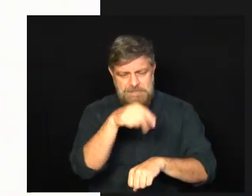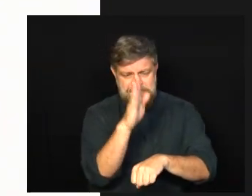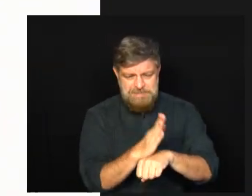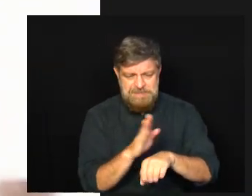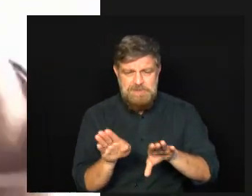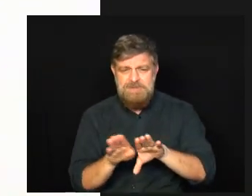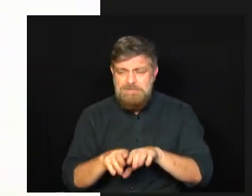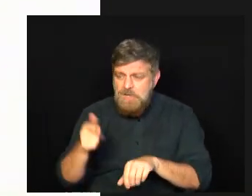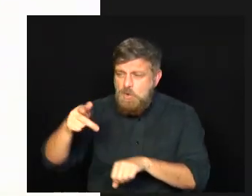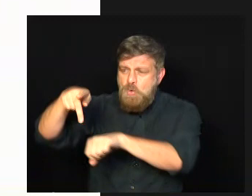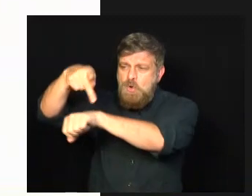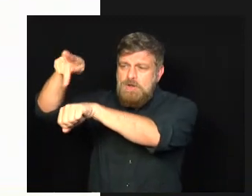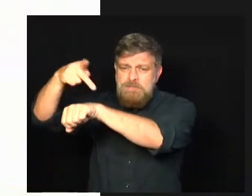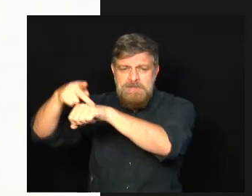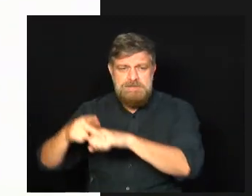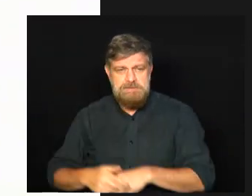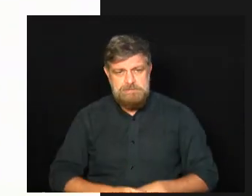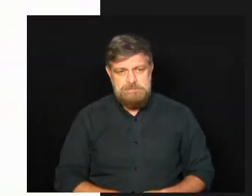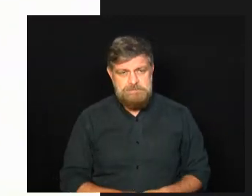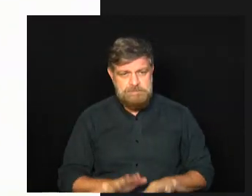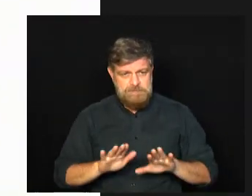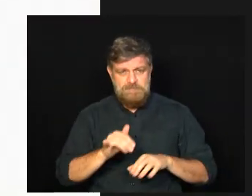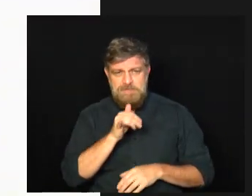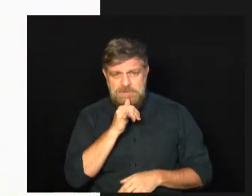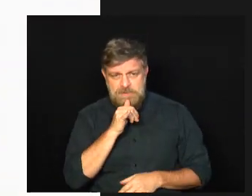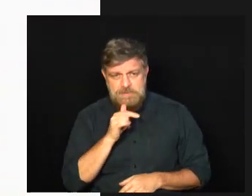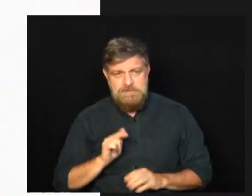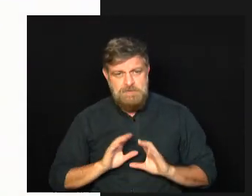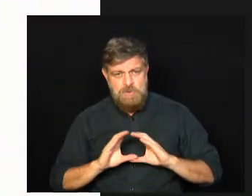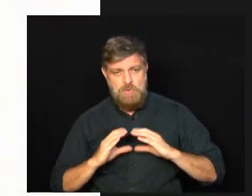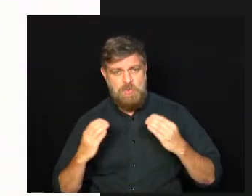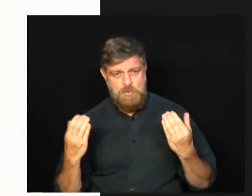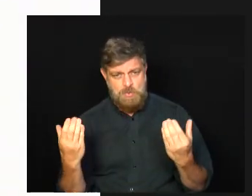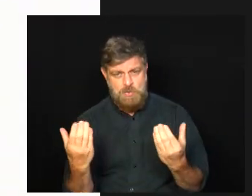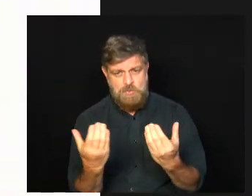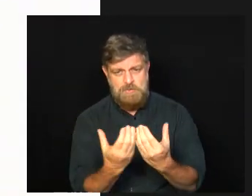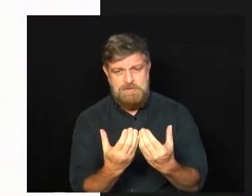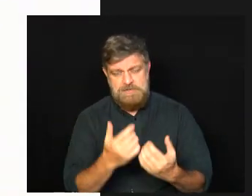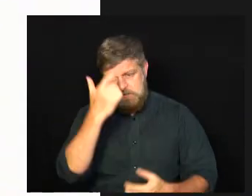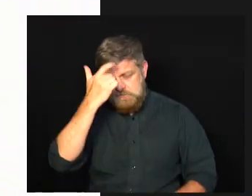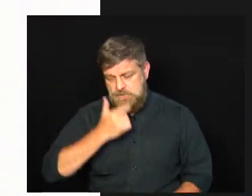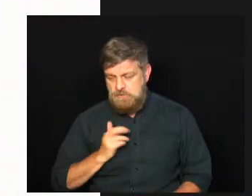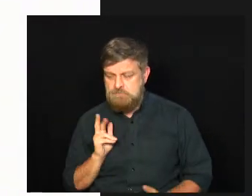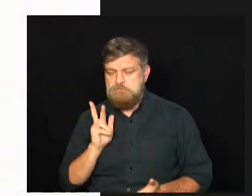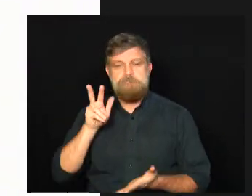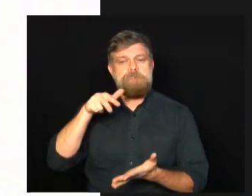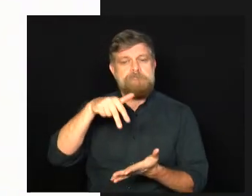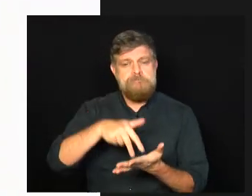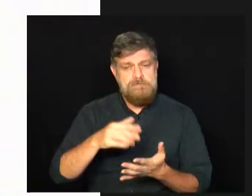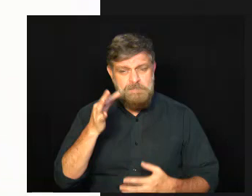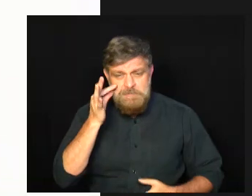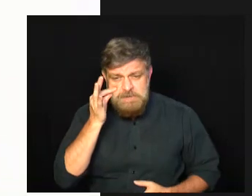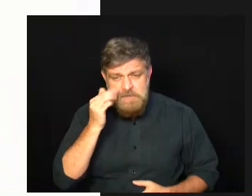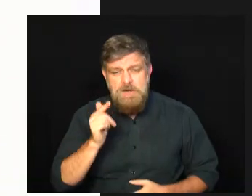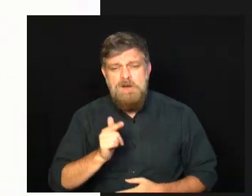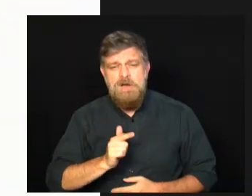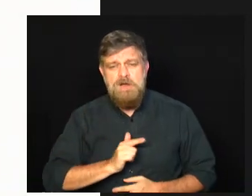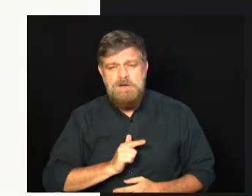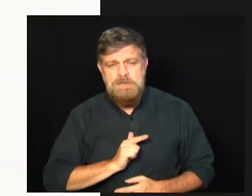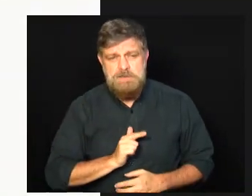internacionais. Uma ocasião, num congresso que eu participei, veio